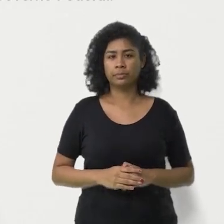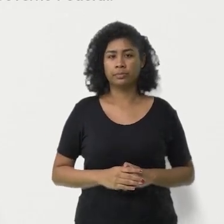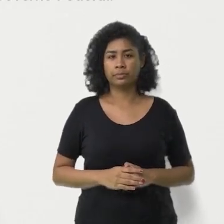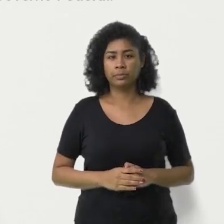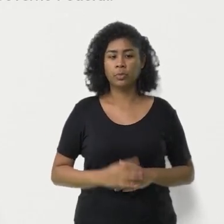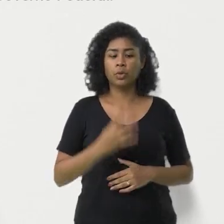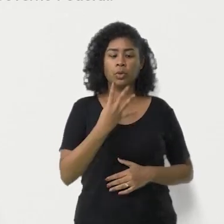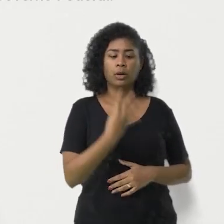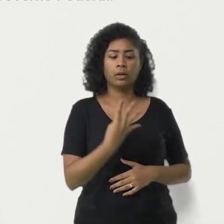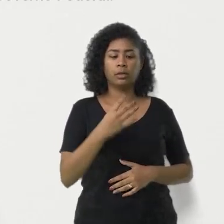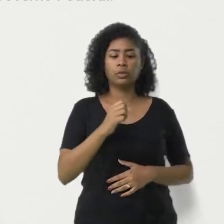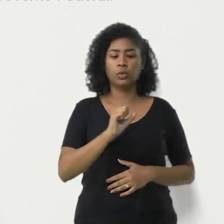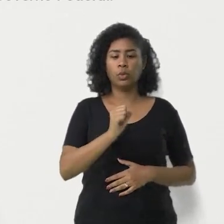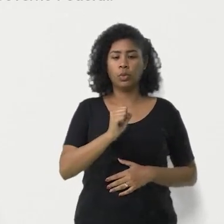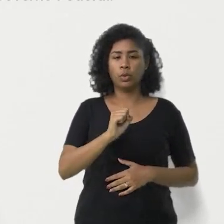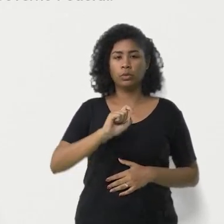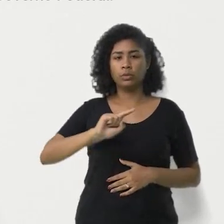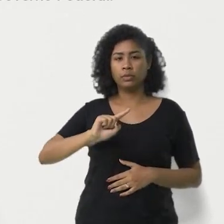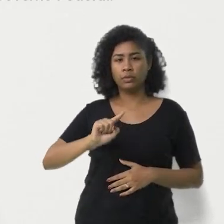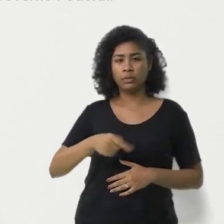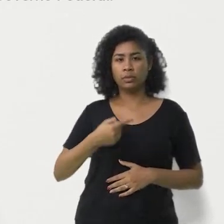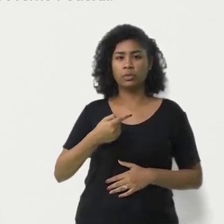de